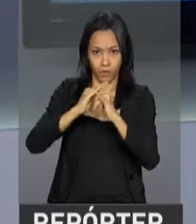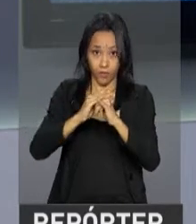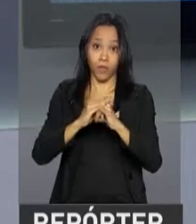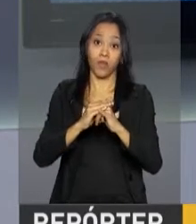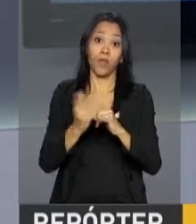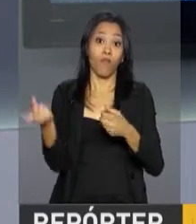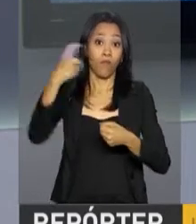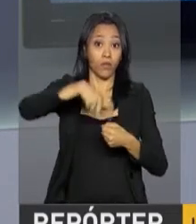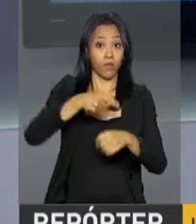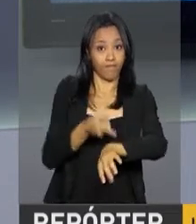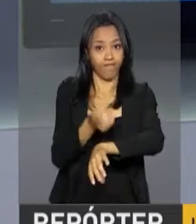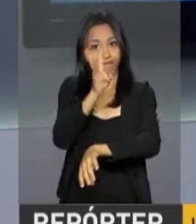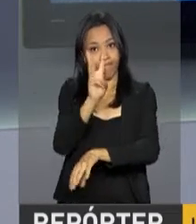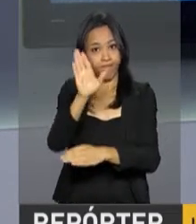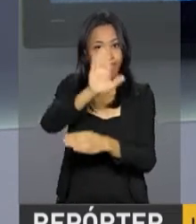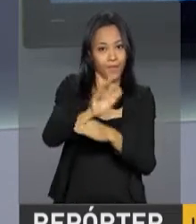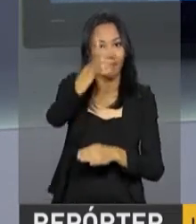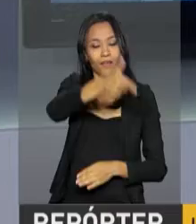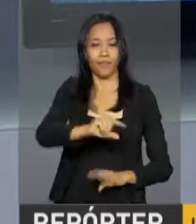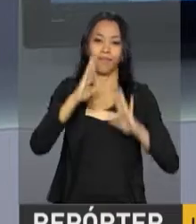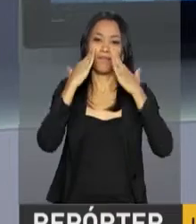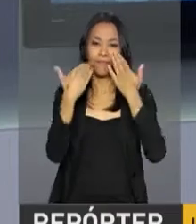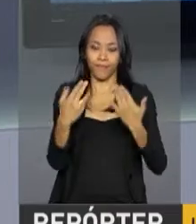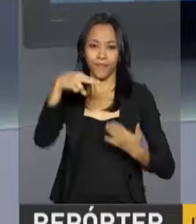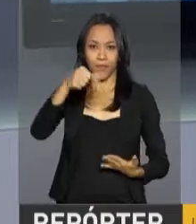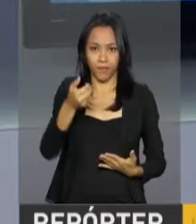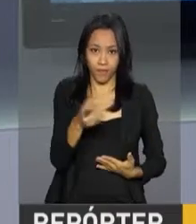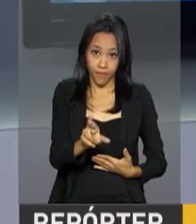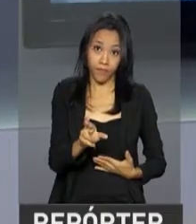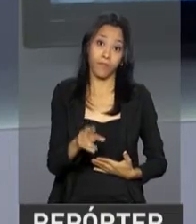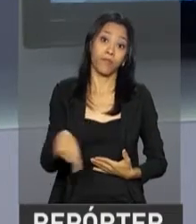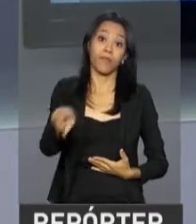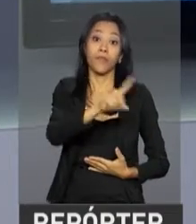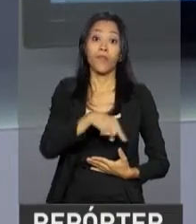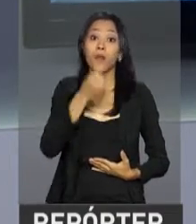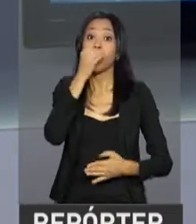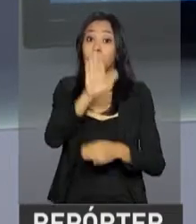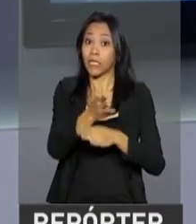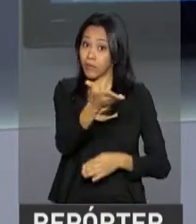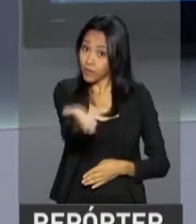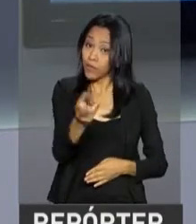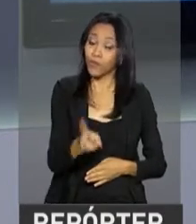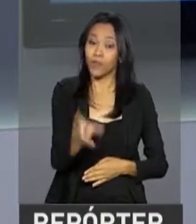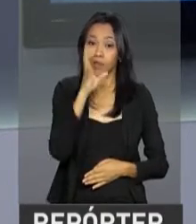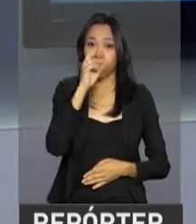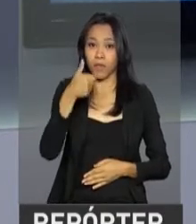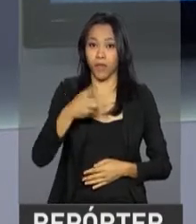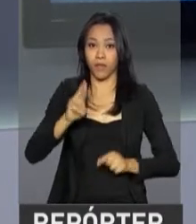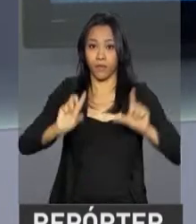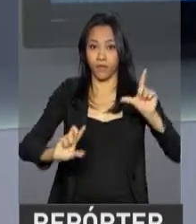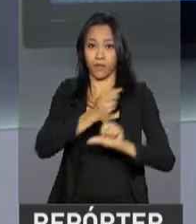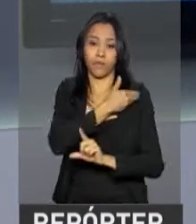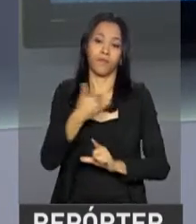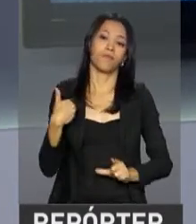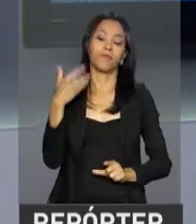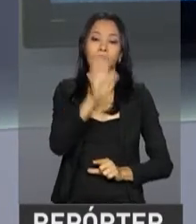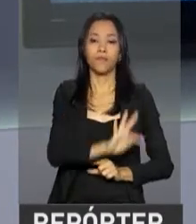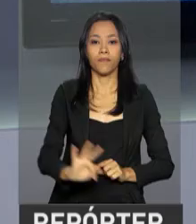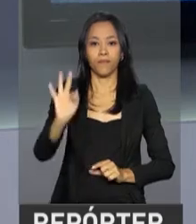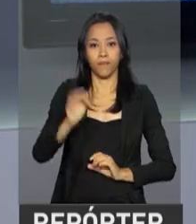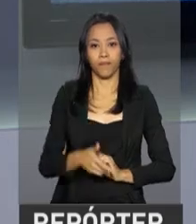youtube voltamos a 3 data age na próxima edição do repórter nbr uma boa tarde pra você continue na nbr a tv do governo